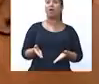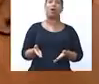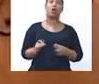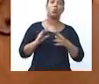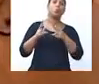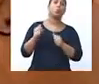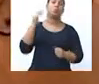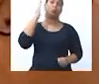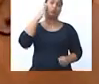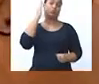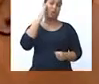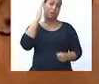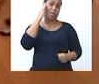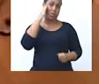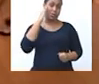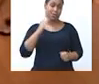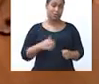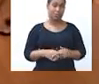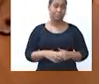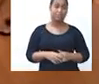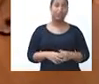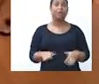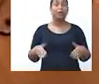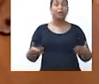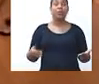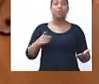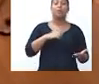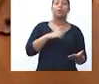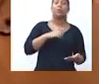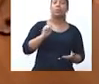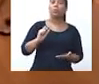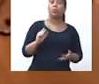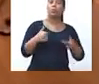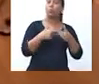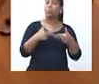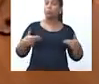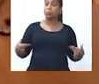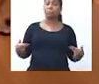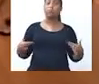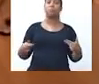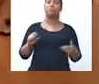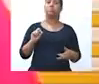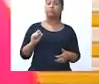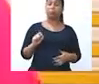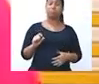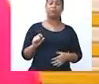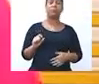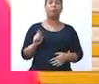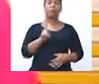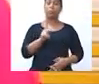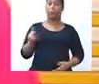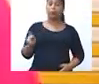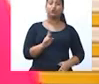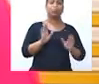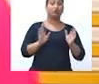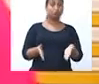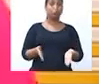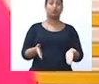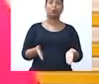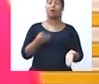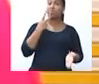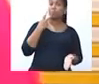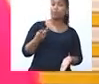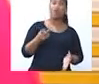uma realidade deles. Aí tem algumas questões que o professor já considera